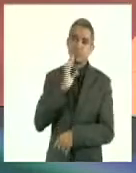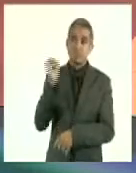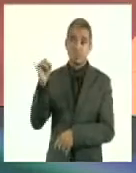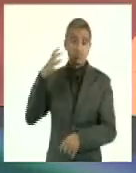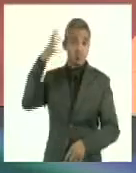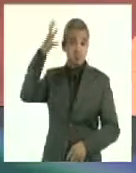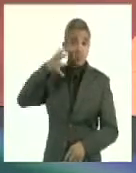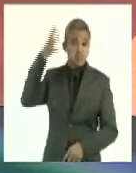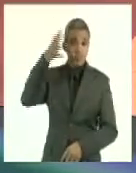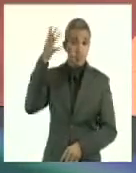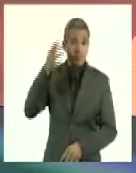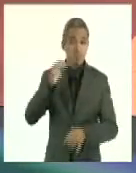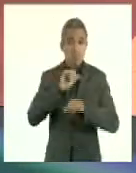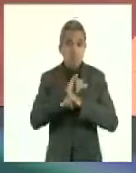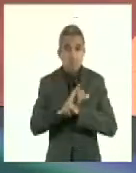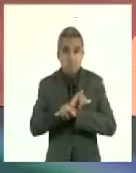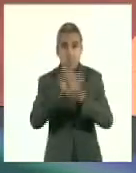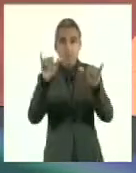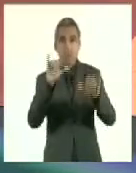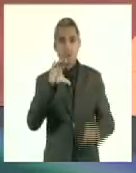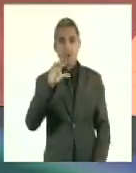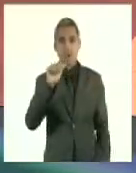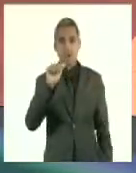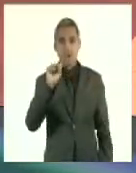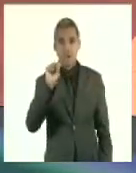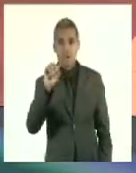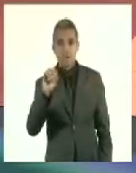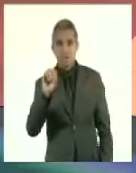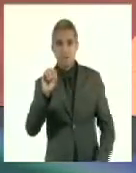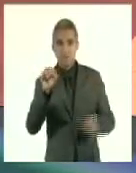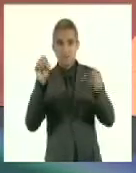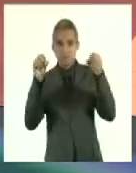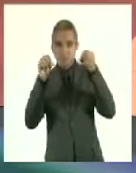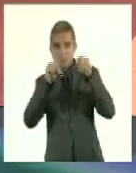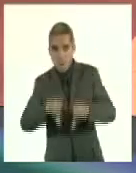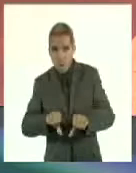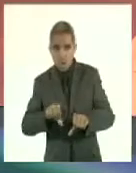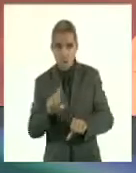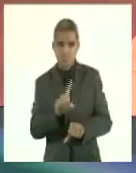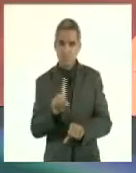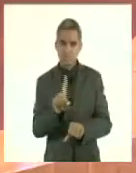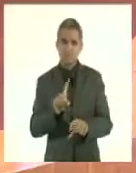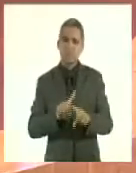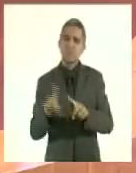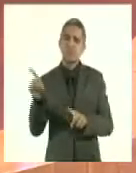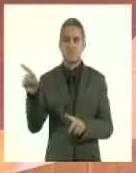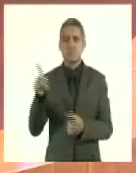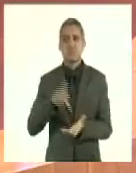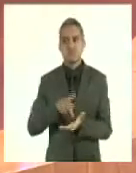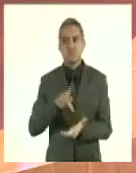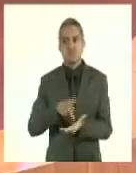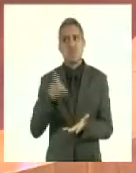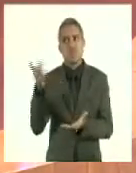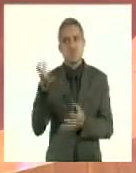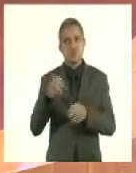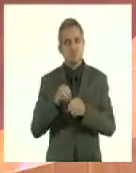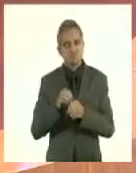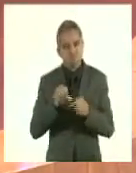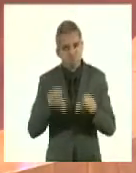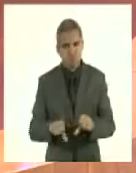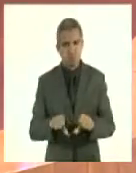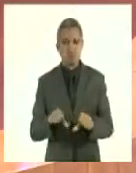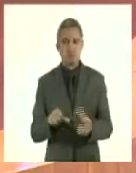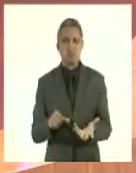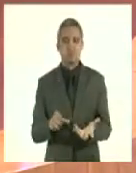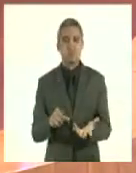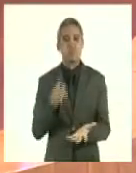caos, mas é isso que Vossa Excelência faz. Então, não há sinceridade no pronunciamento de Vossa